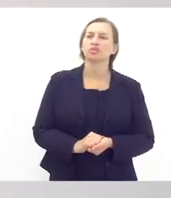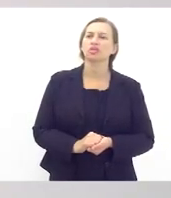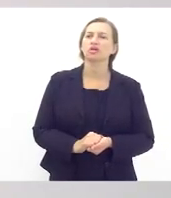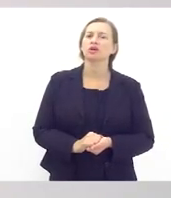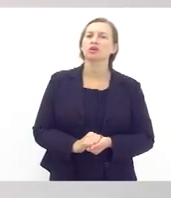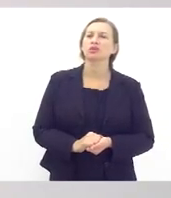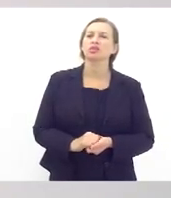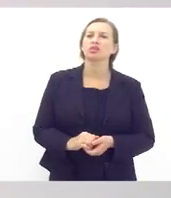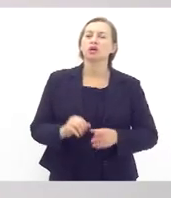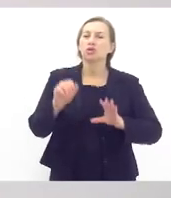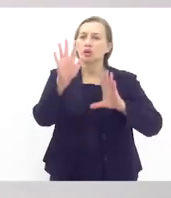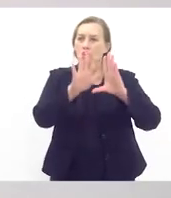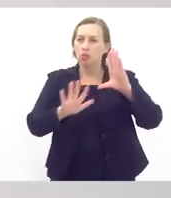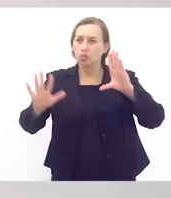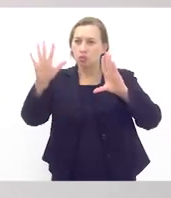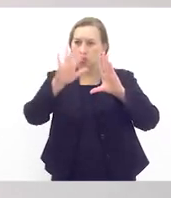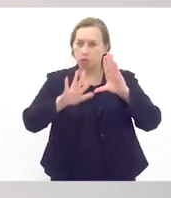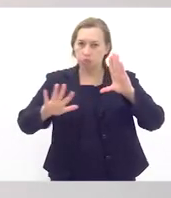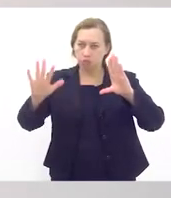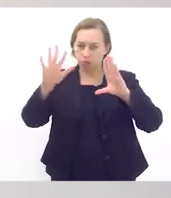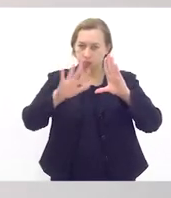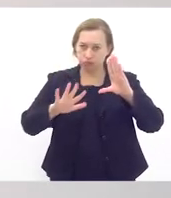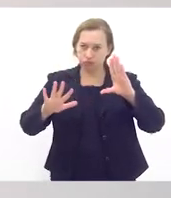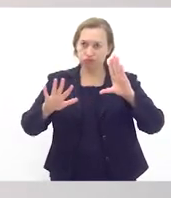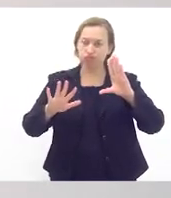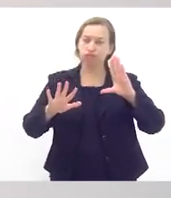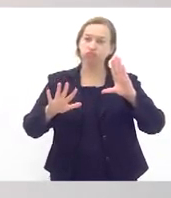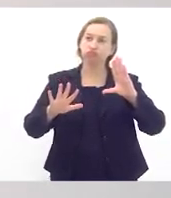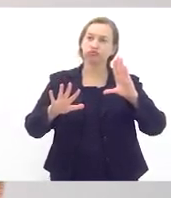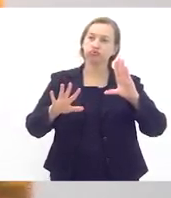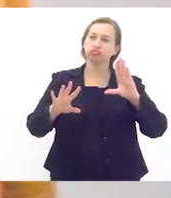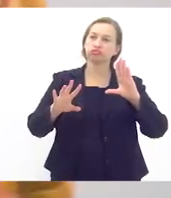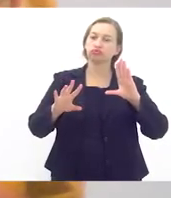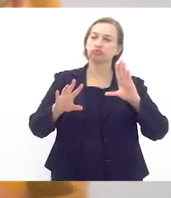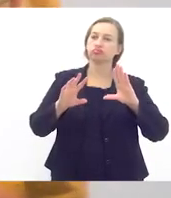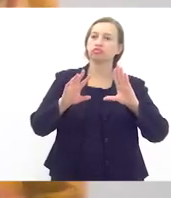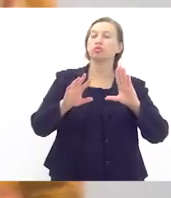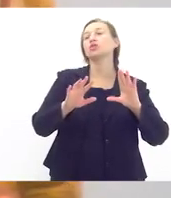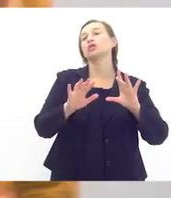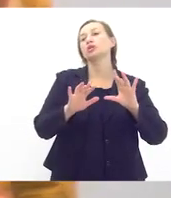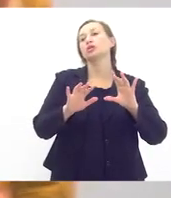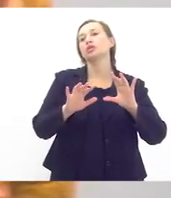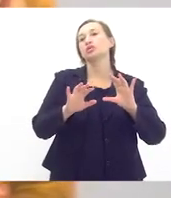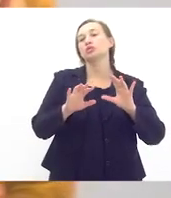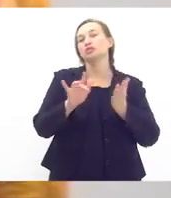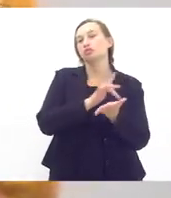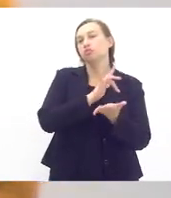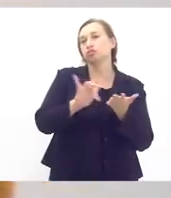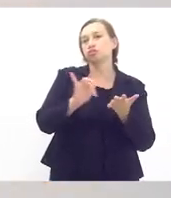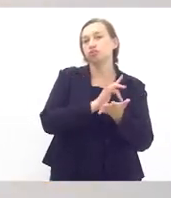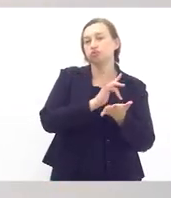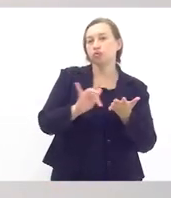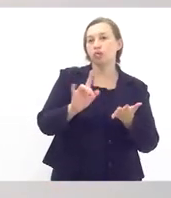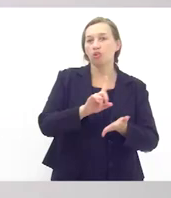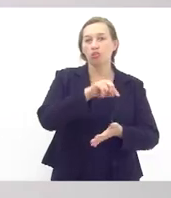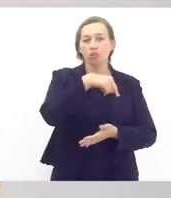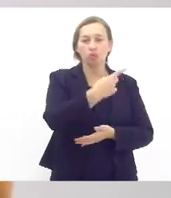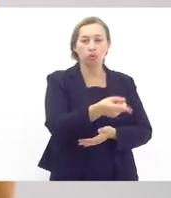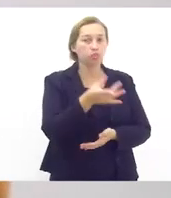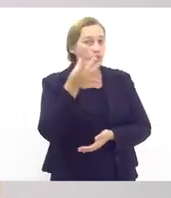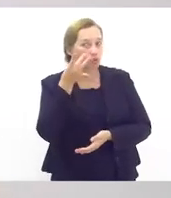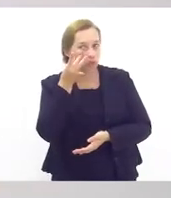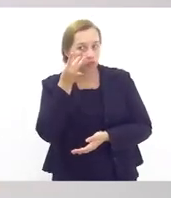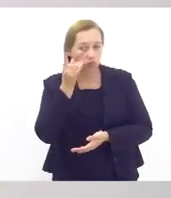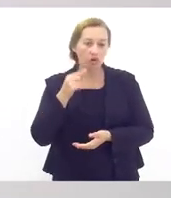pública que a gente fez aqueles que não se manifestaram através da plataforma virtual mas que foram lá